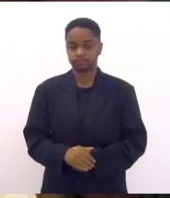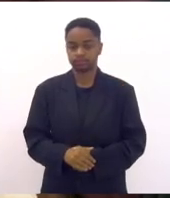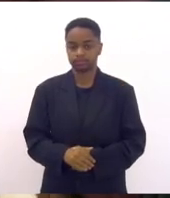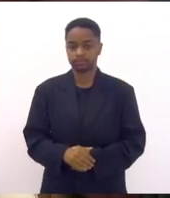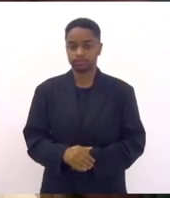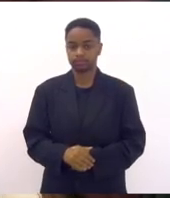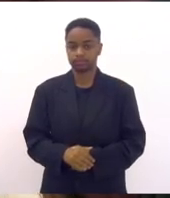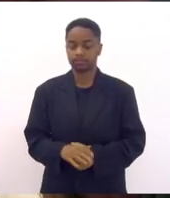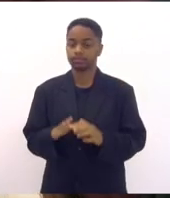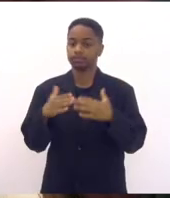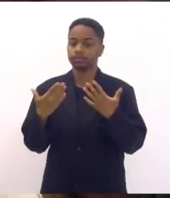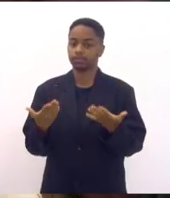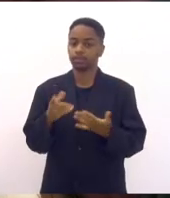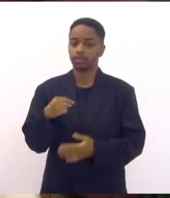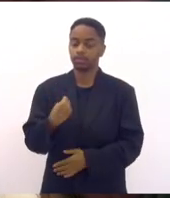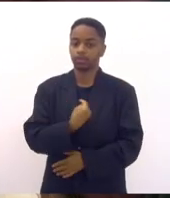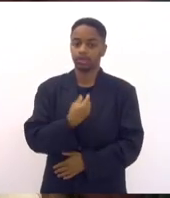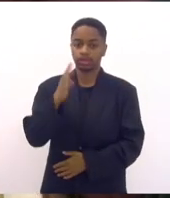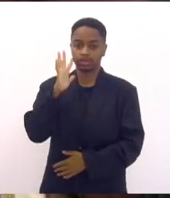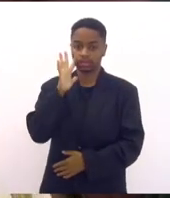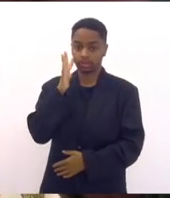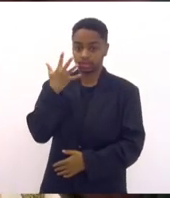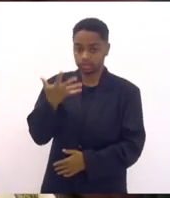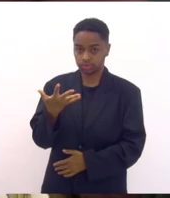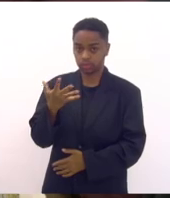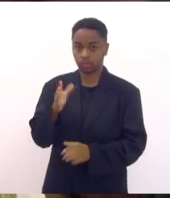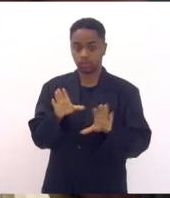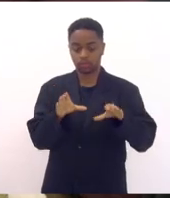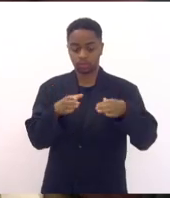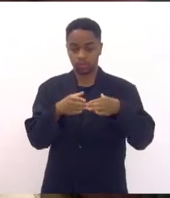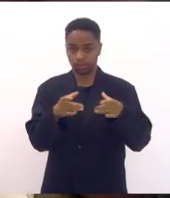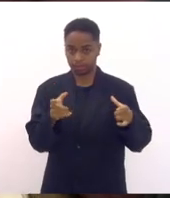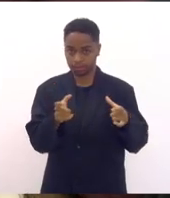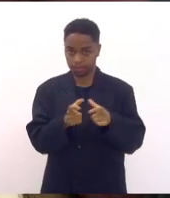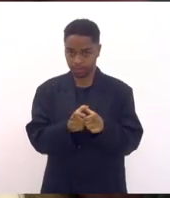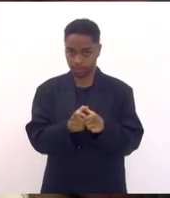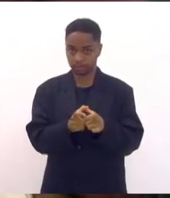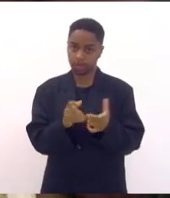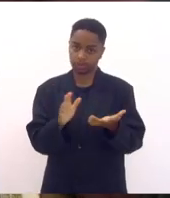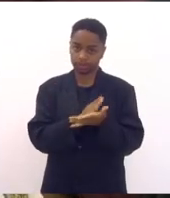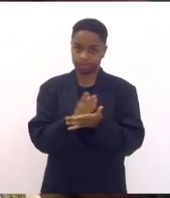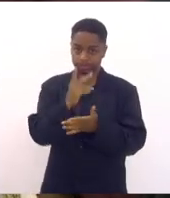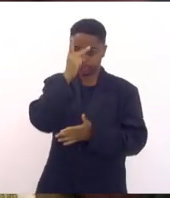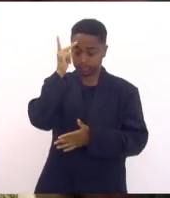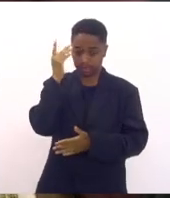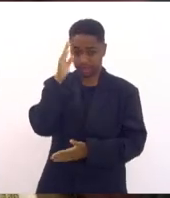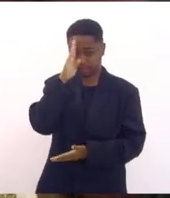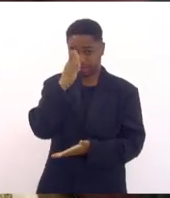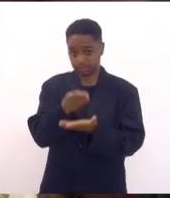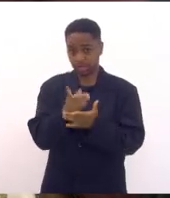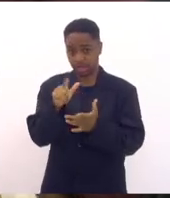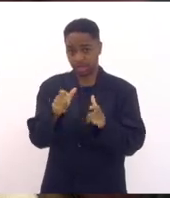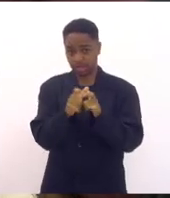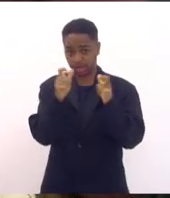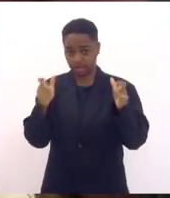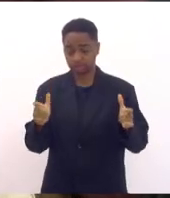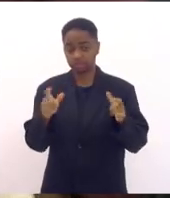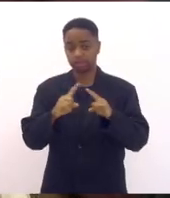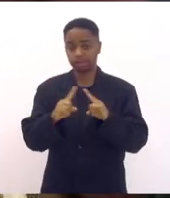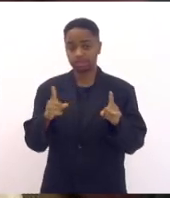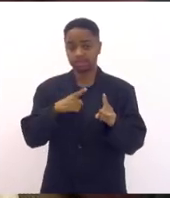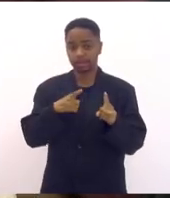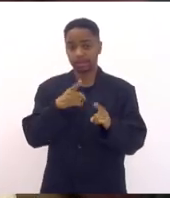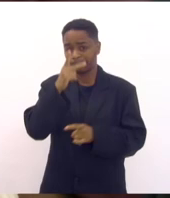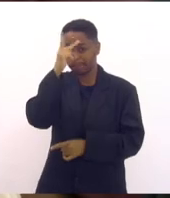nós decidimos botar um grupo pequeno que para muitos já foi grande mas ele é pequeno pelo